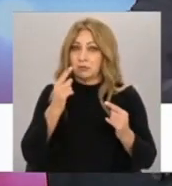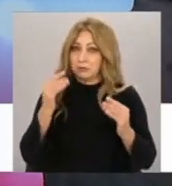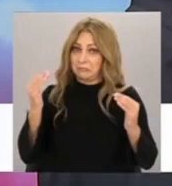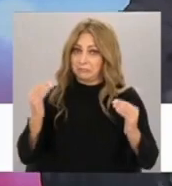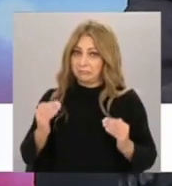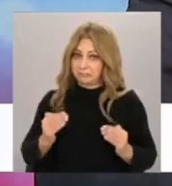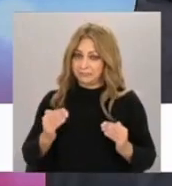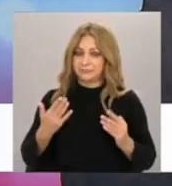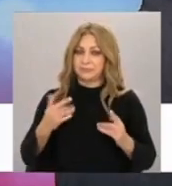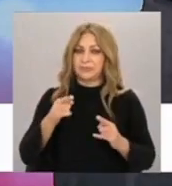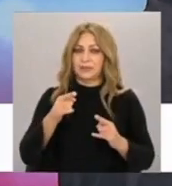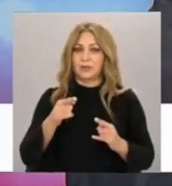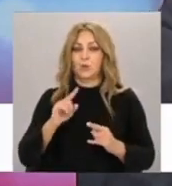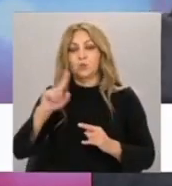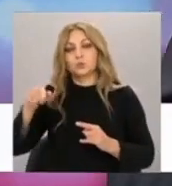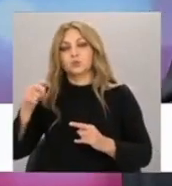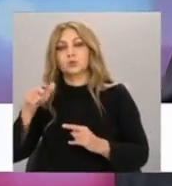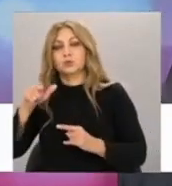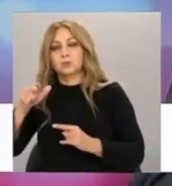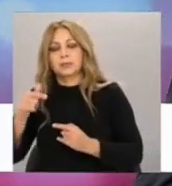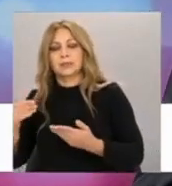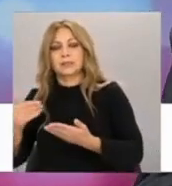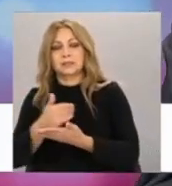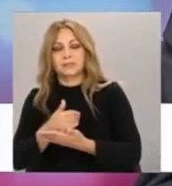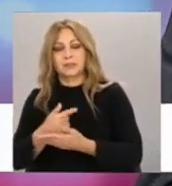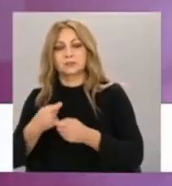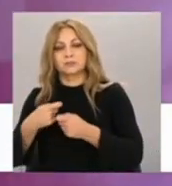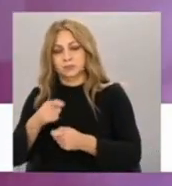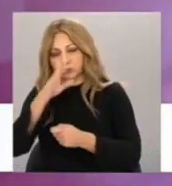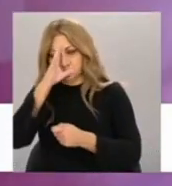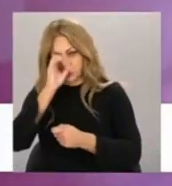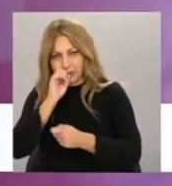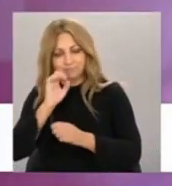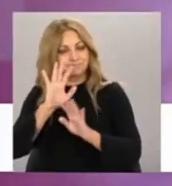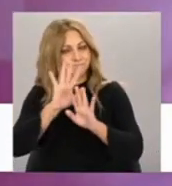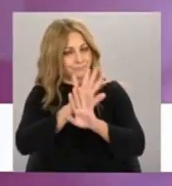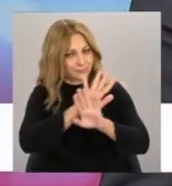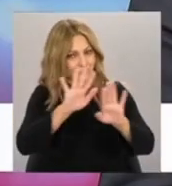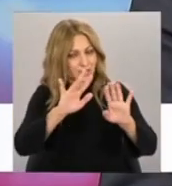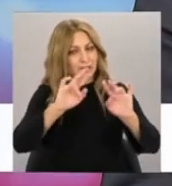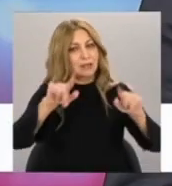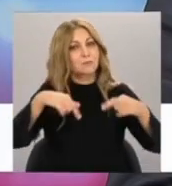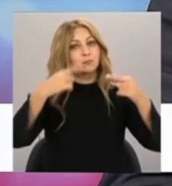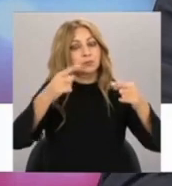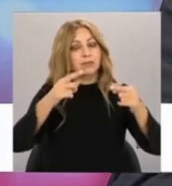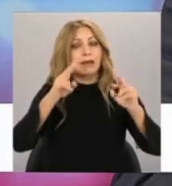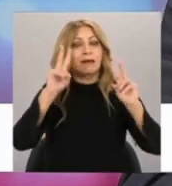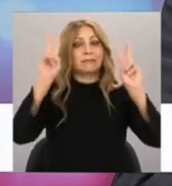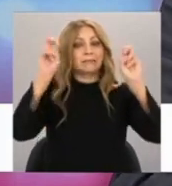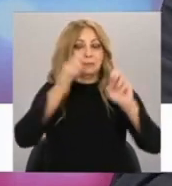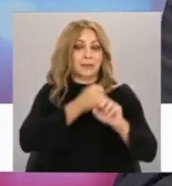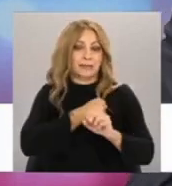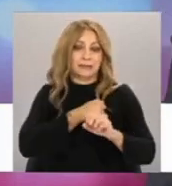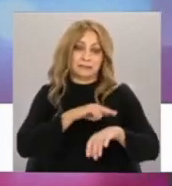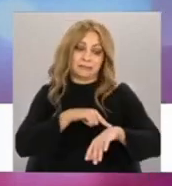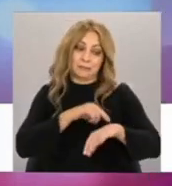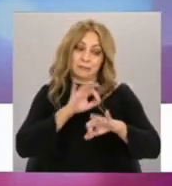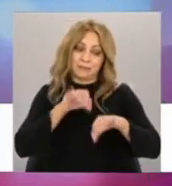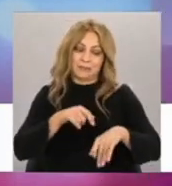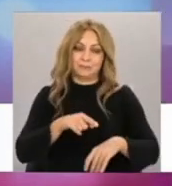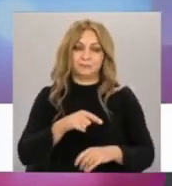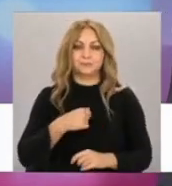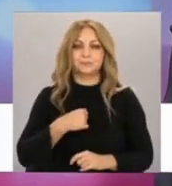e que os outros mil da castração a mesma coisa olha só estou a tentar acelerar não temos a vida habitação